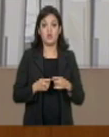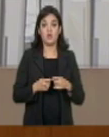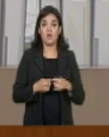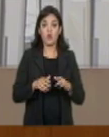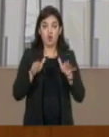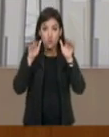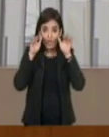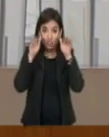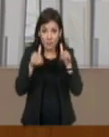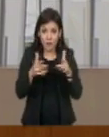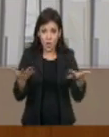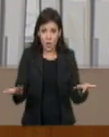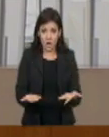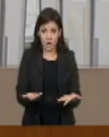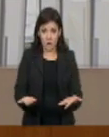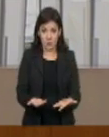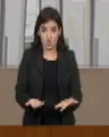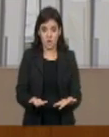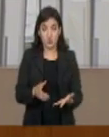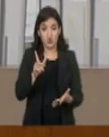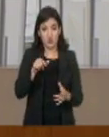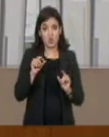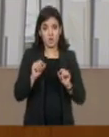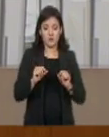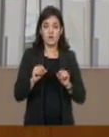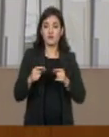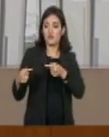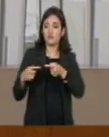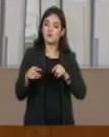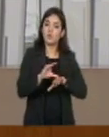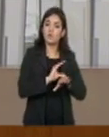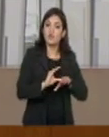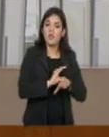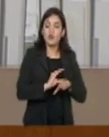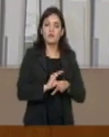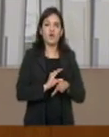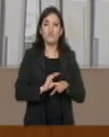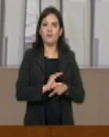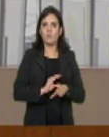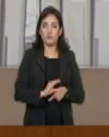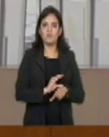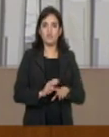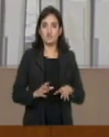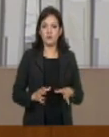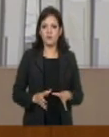aqui seja a constitucionalidade do artigo 283 do CPP,